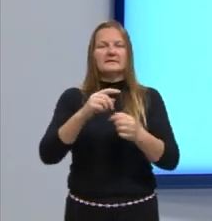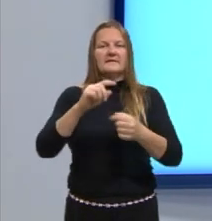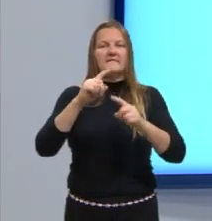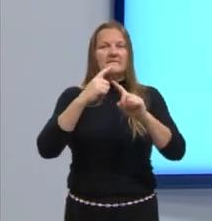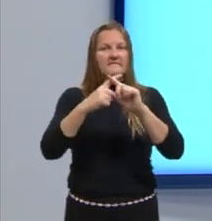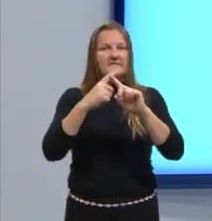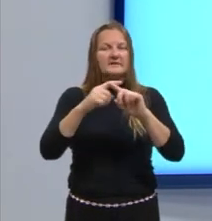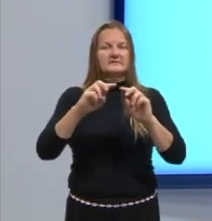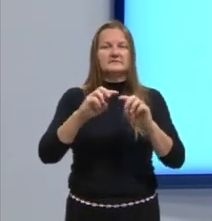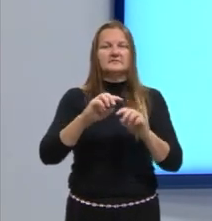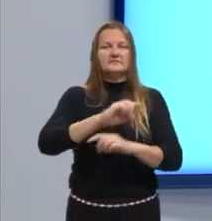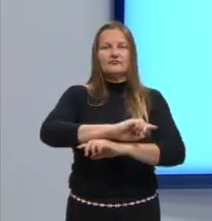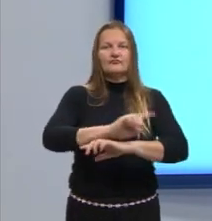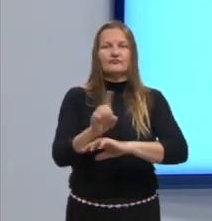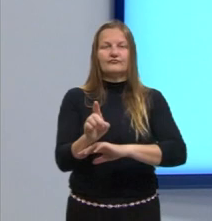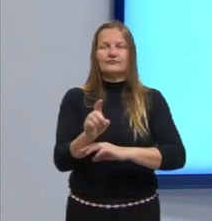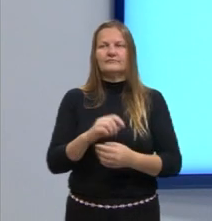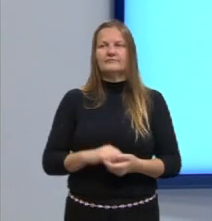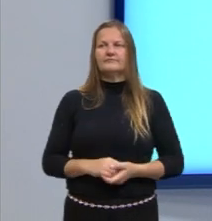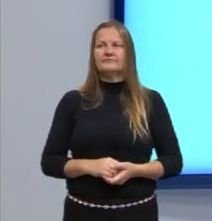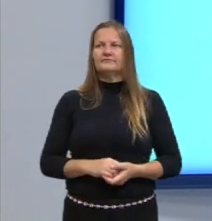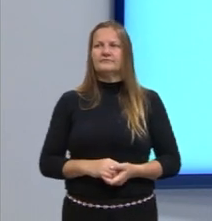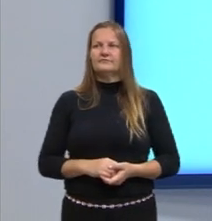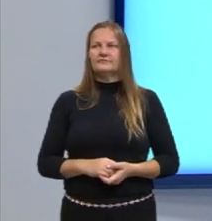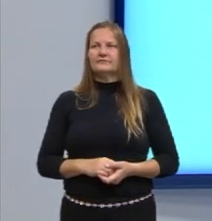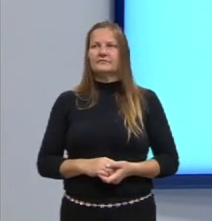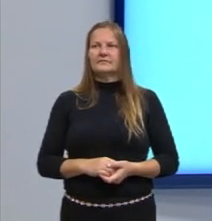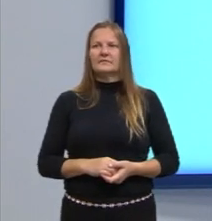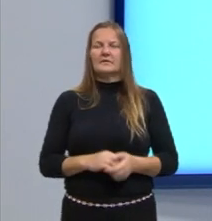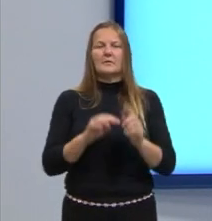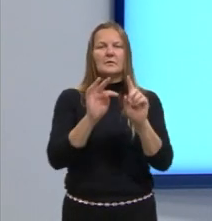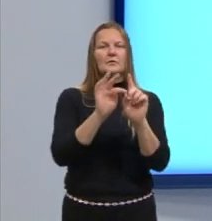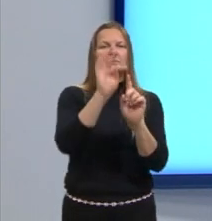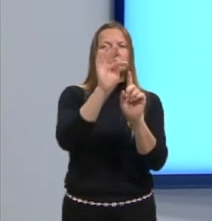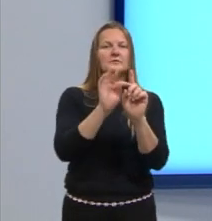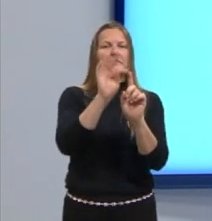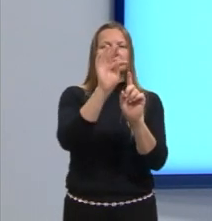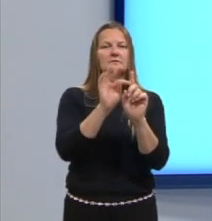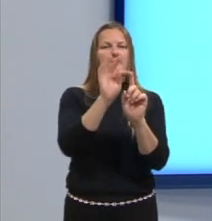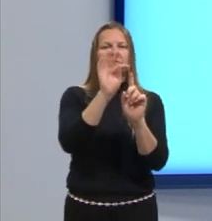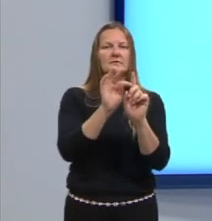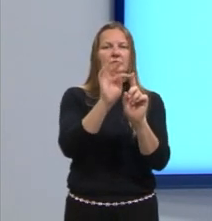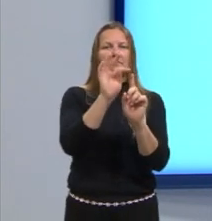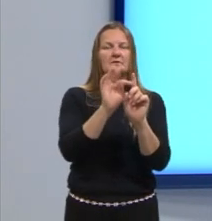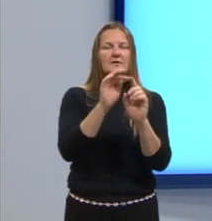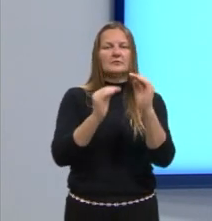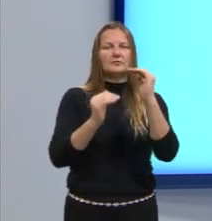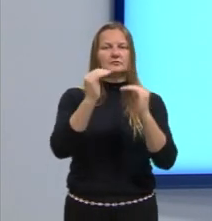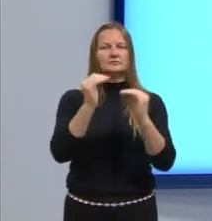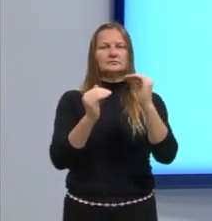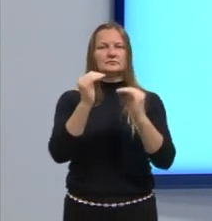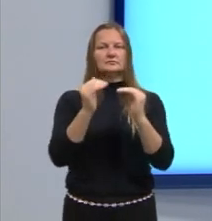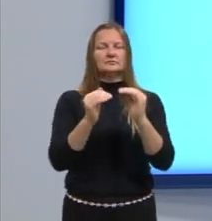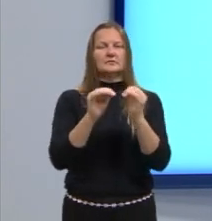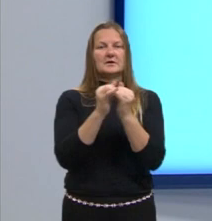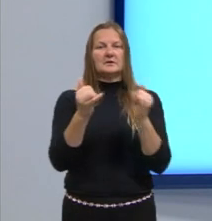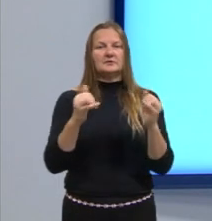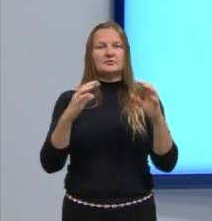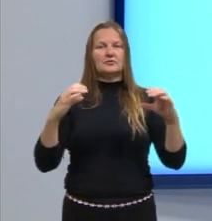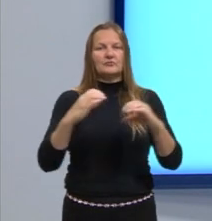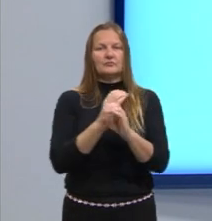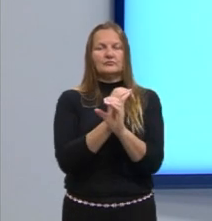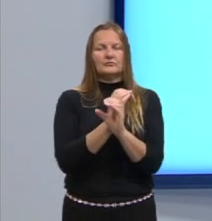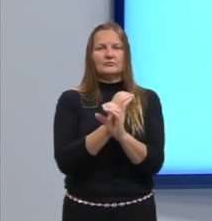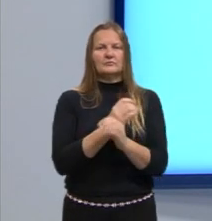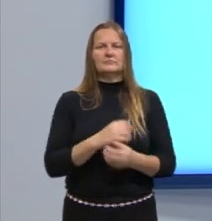lei da termodinâmica que na verdade a mesma lei da conservação e energia onde a gente tem uma energia Total ela